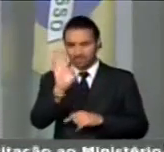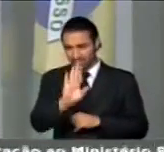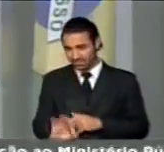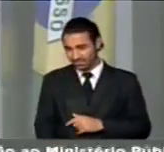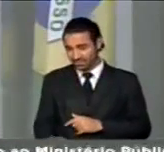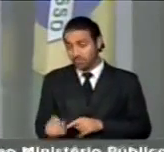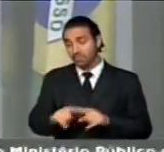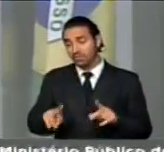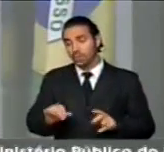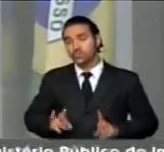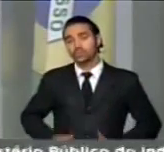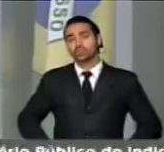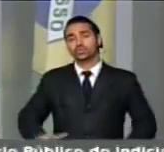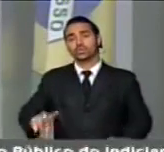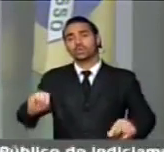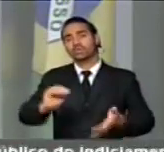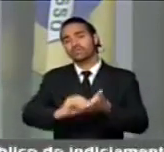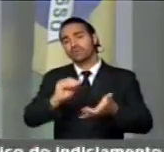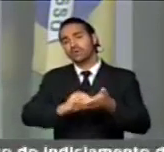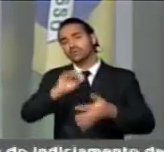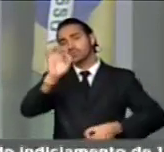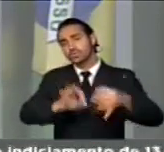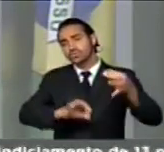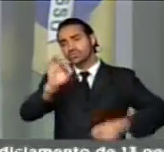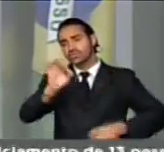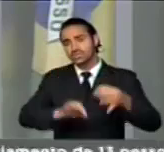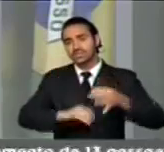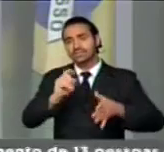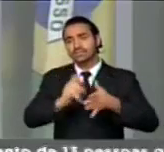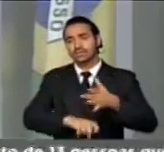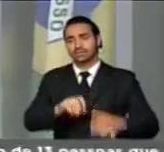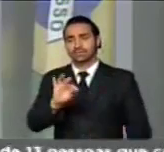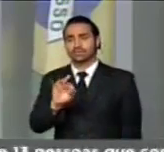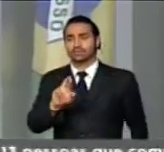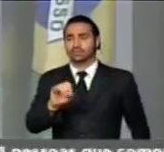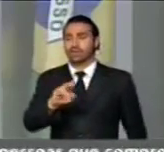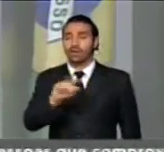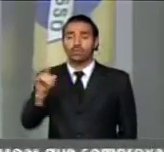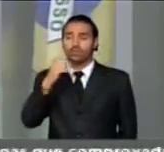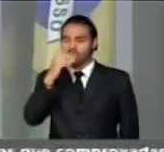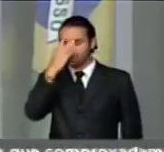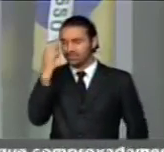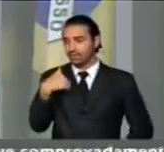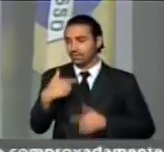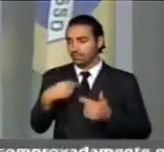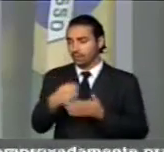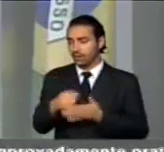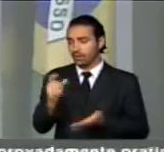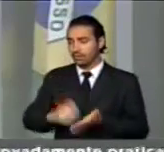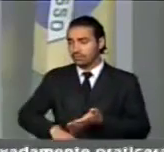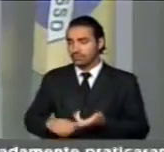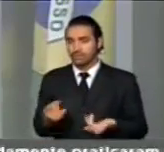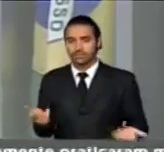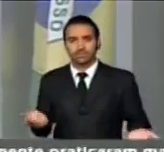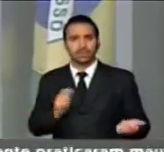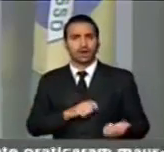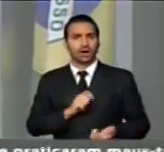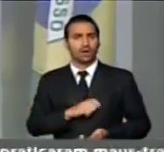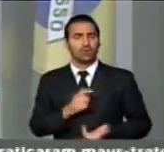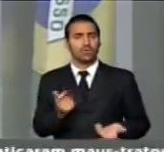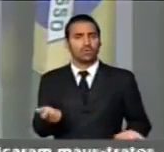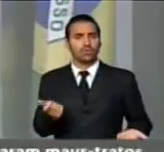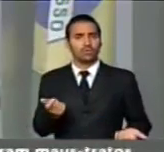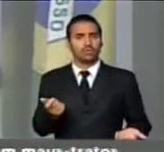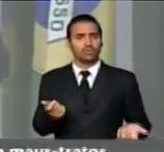que perpetua uma injustiça tributária, tributando o trabalhador de maneira perversa por mais